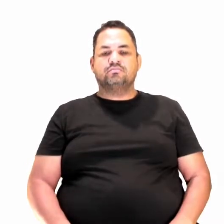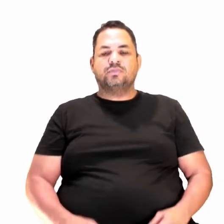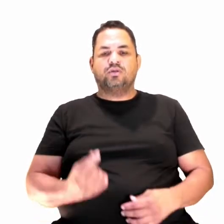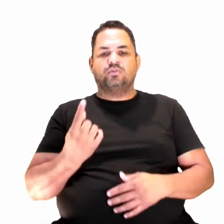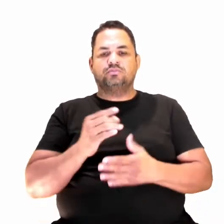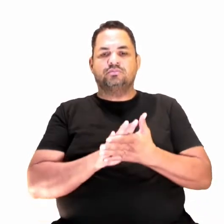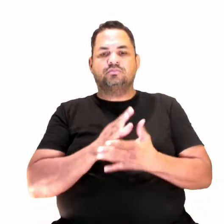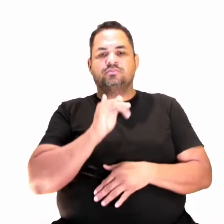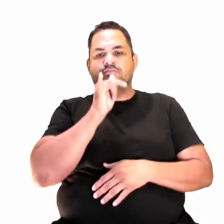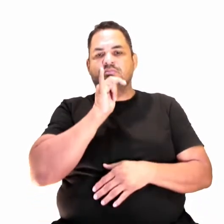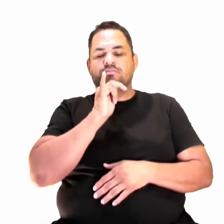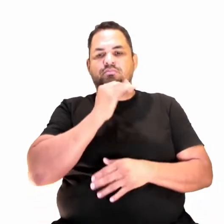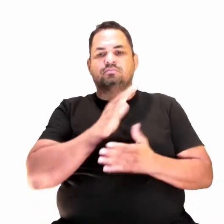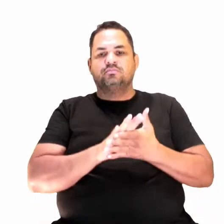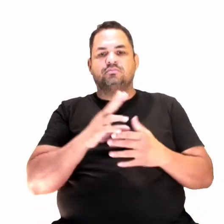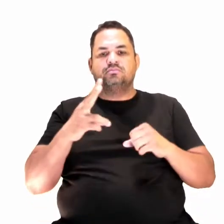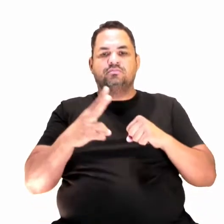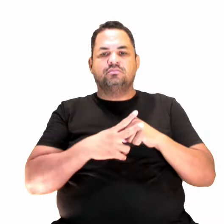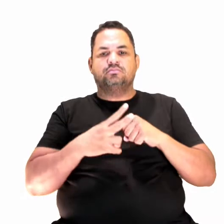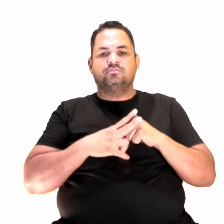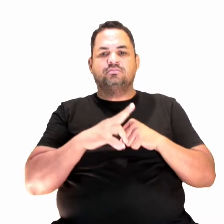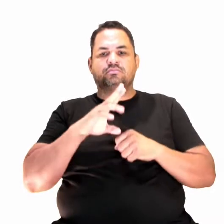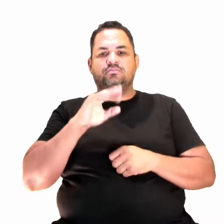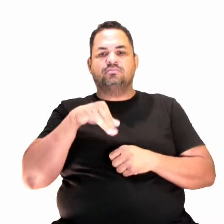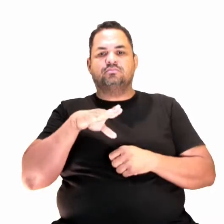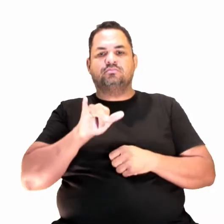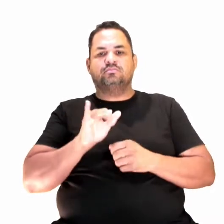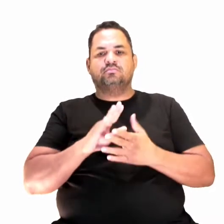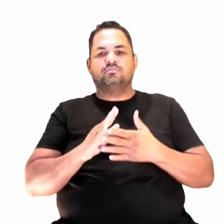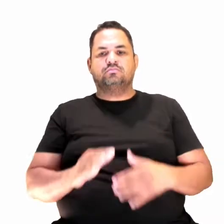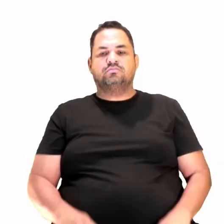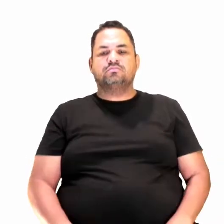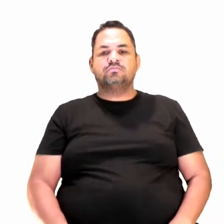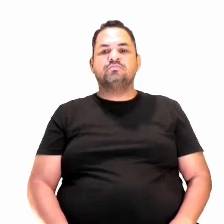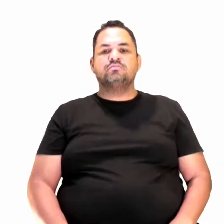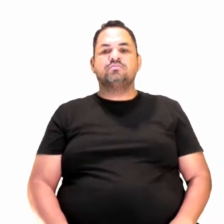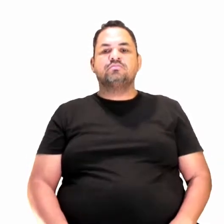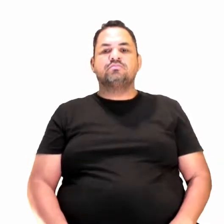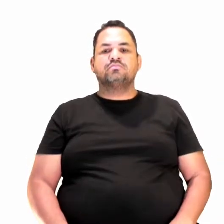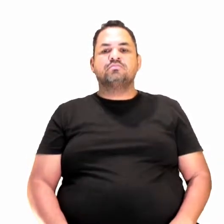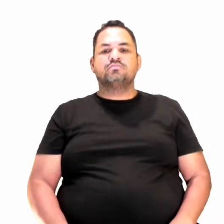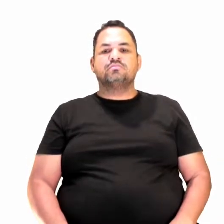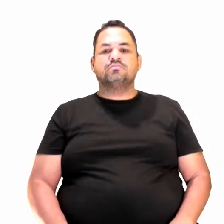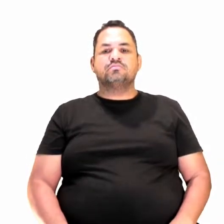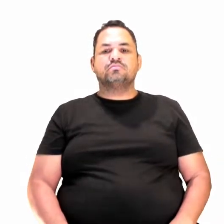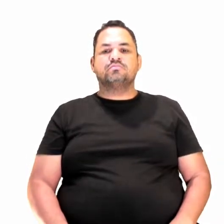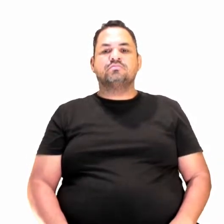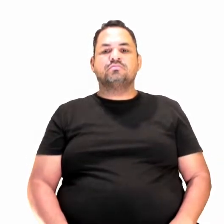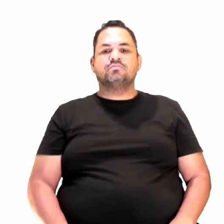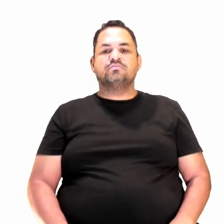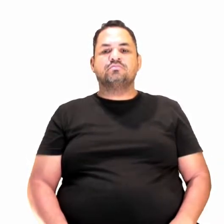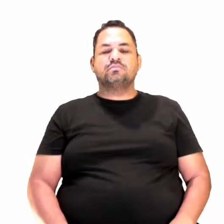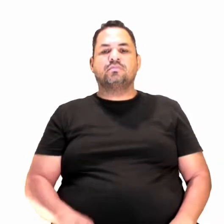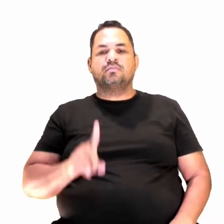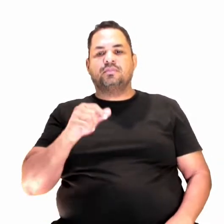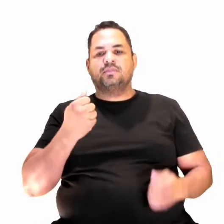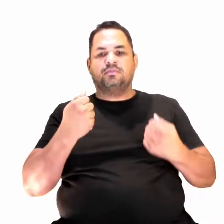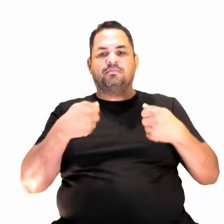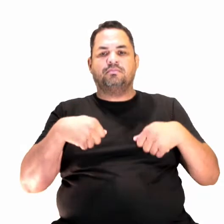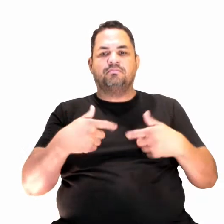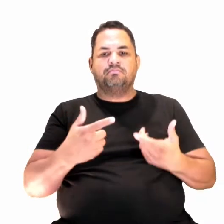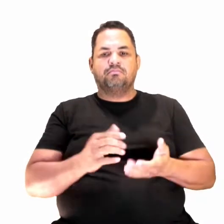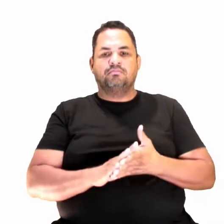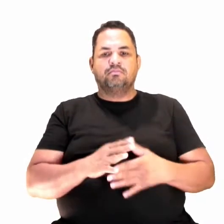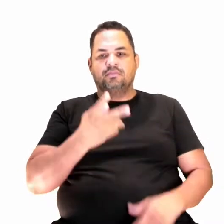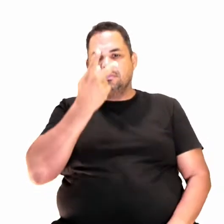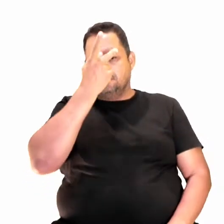sobre eles. Então, usando o verbo may, I may be suffering from eating disorders, ou seja, é uma possibilidade. Daí